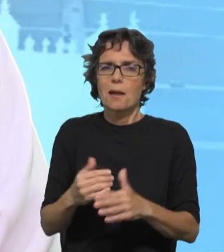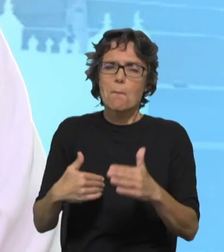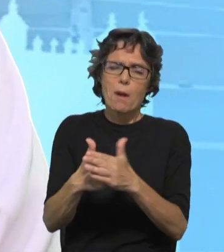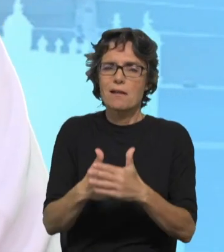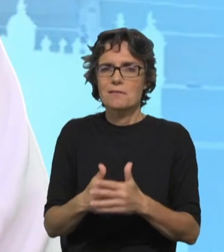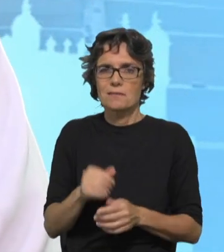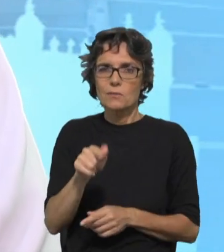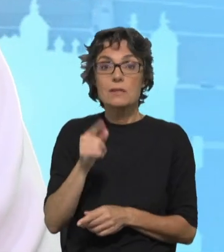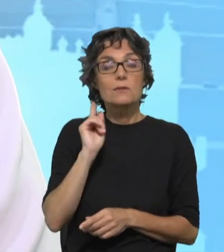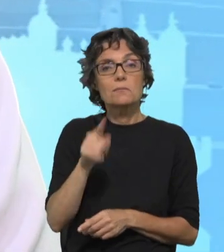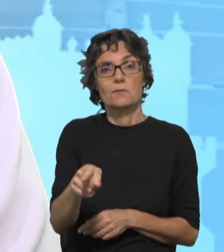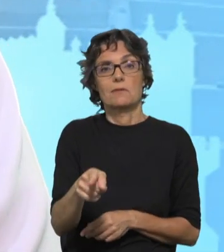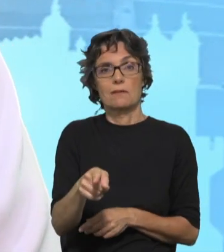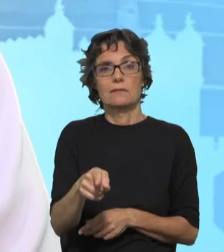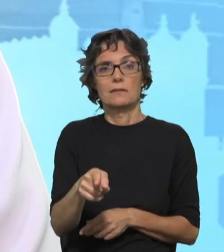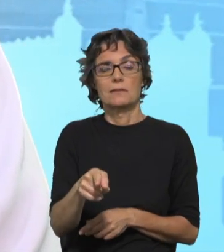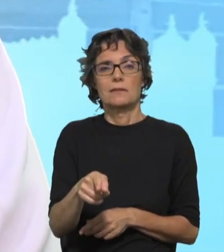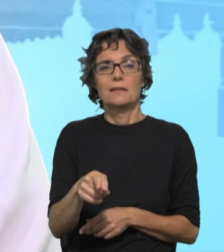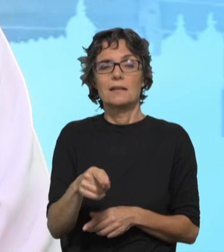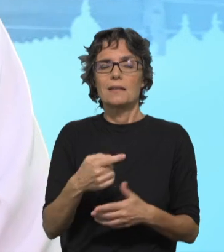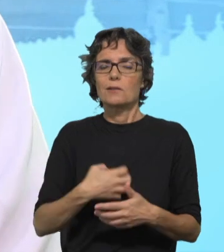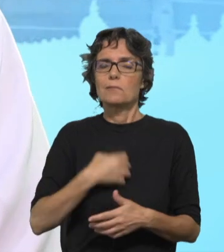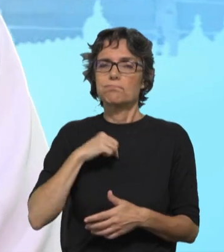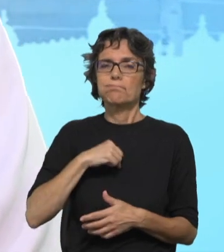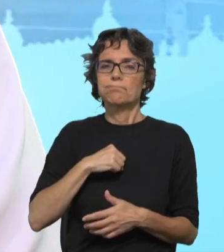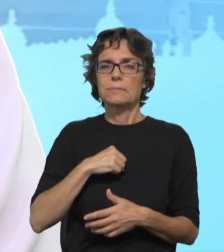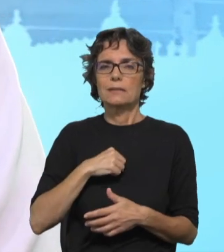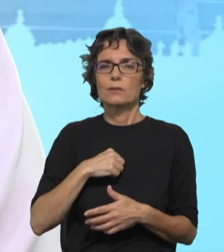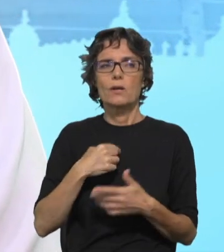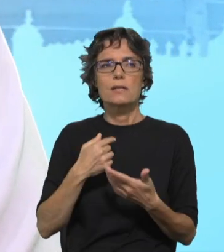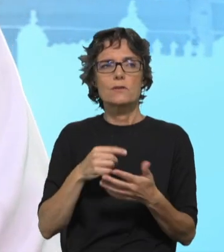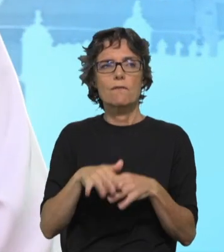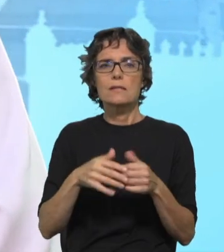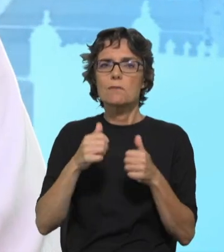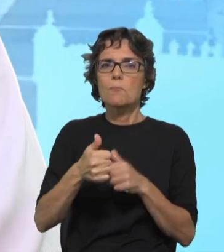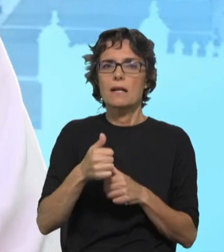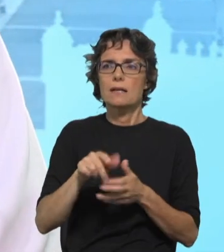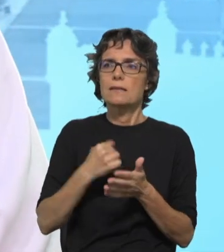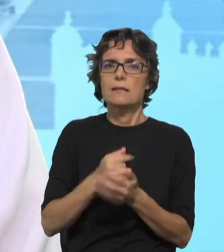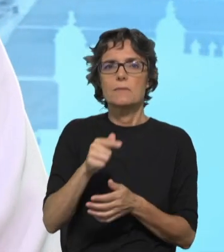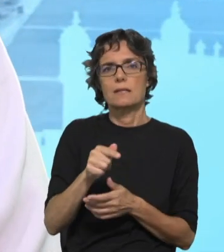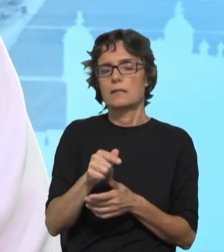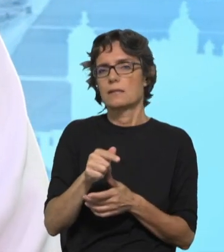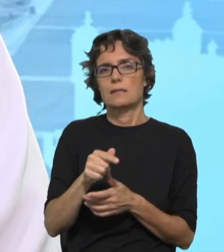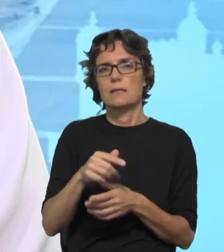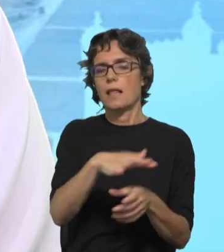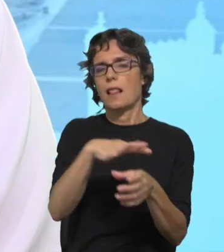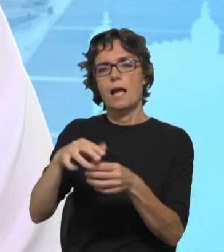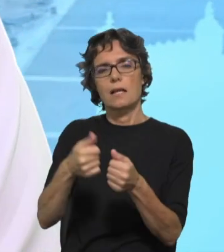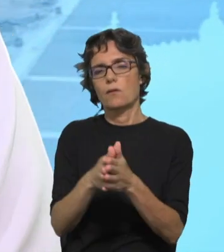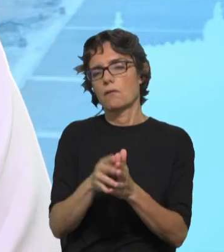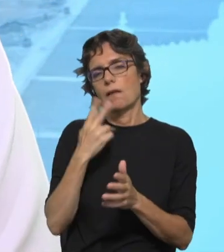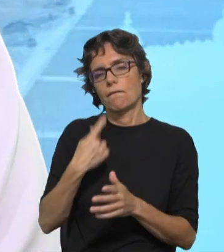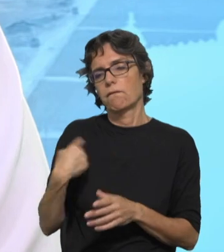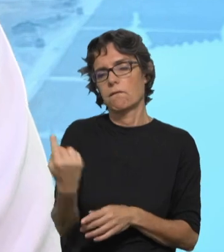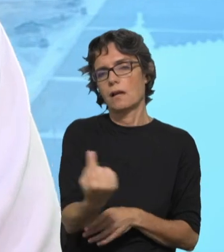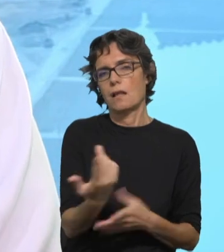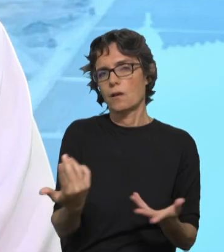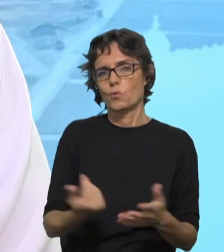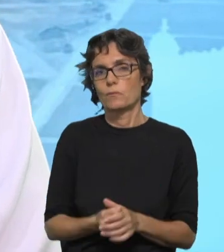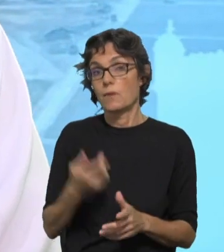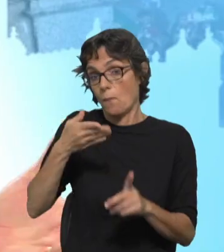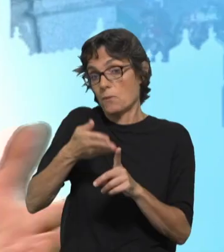ver outras coisas e a incentivar as pessoas a envolver-se diretamente. E a fazer bem, não é? Como era, sim, como era sempre, a fazer o bem sempre. Eu